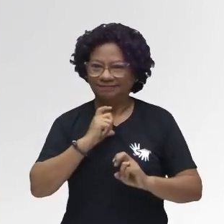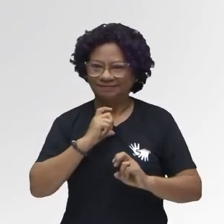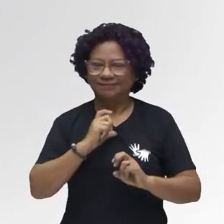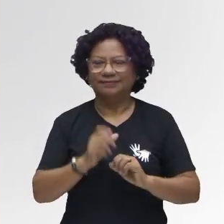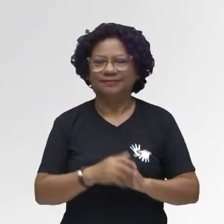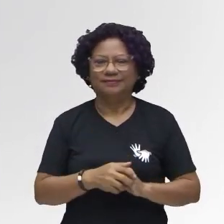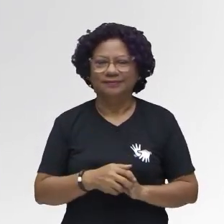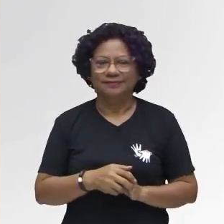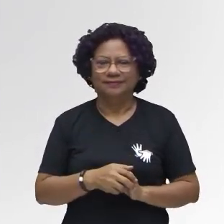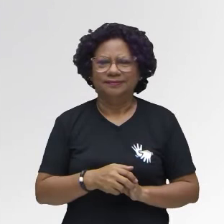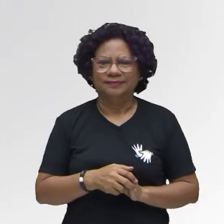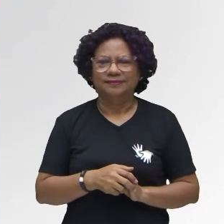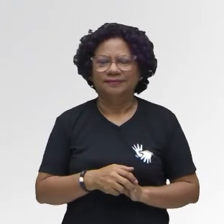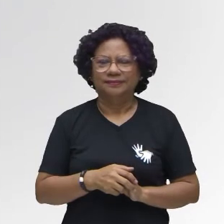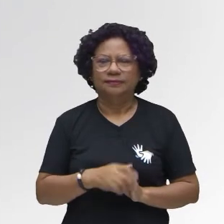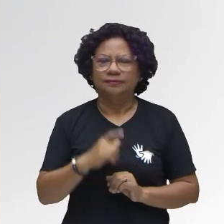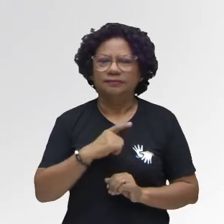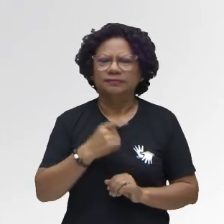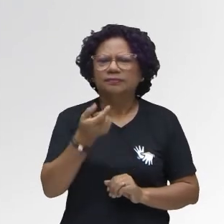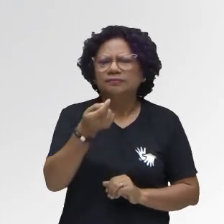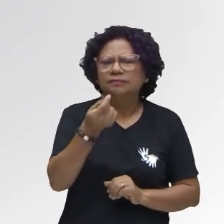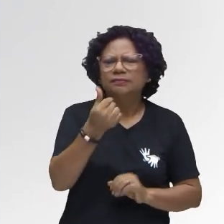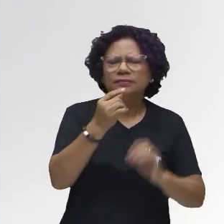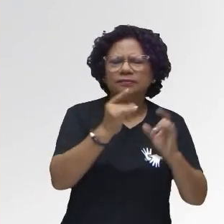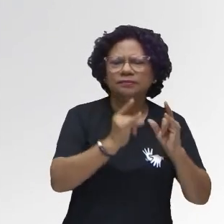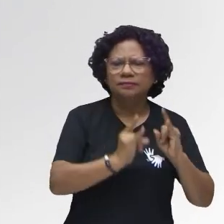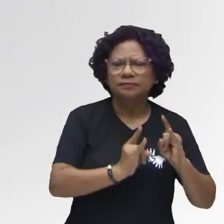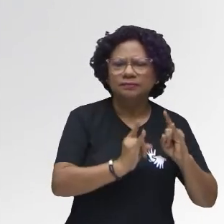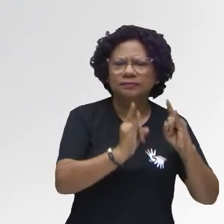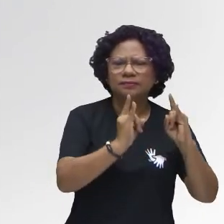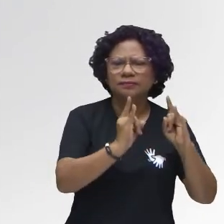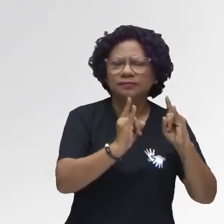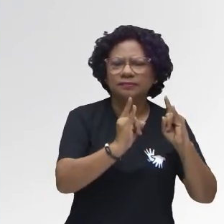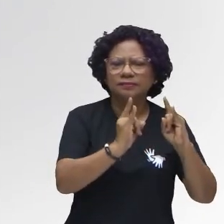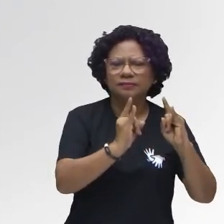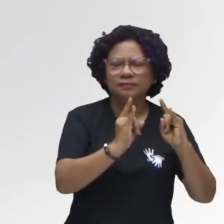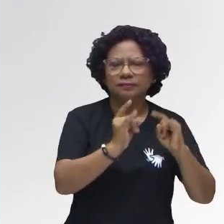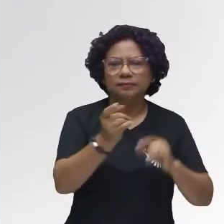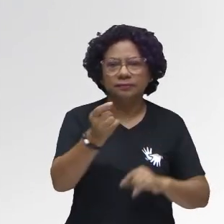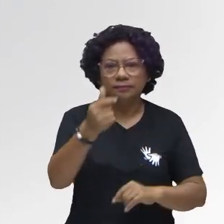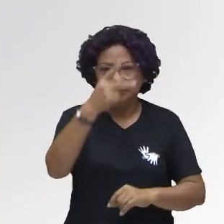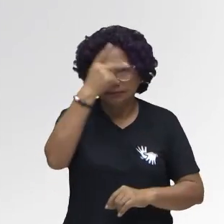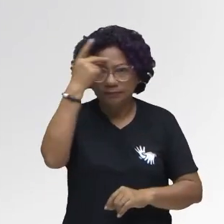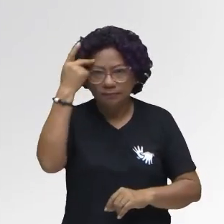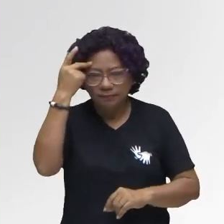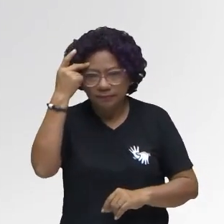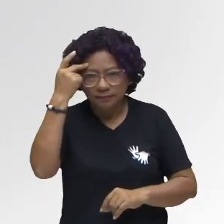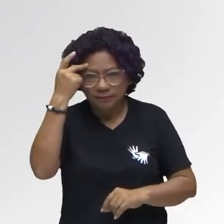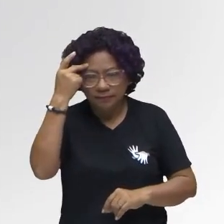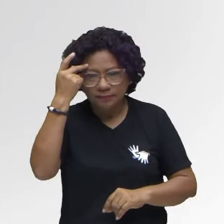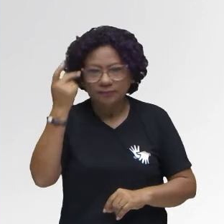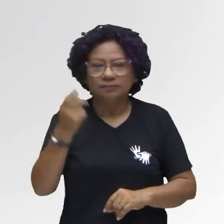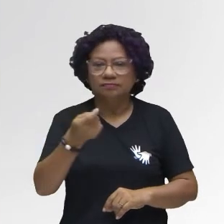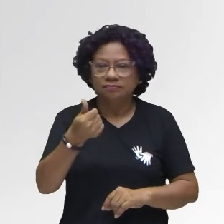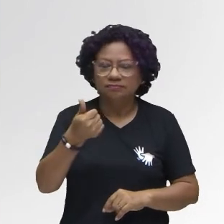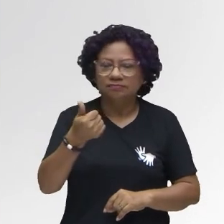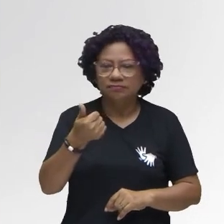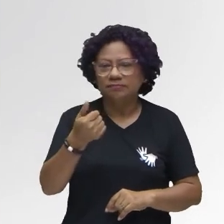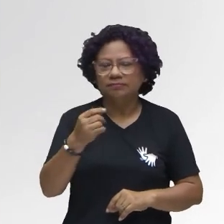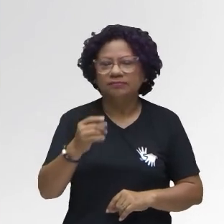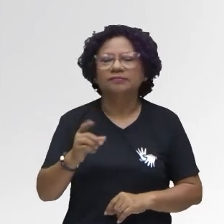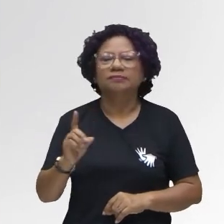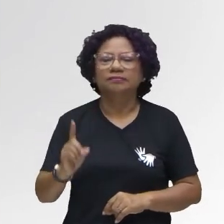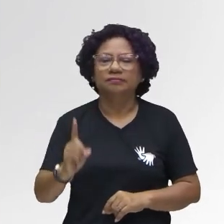com mais de um andar, mas ainda poucas pessoas nesse lugar. Mas a partir desse momento, com as